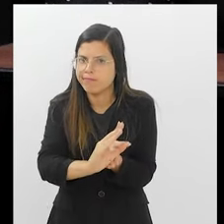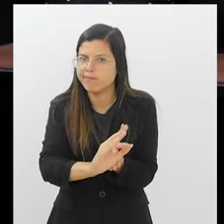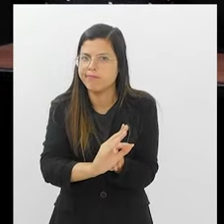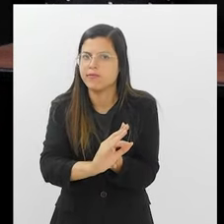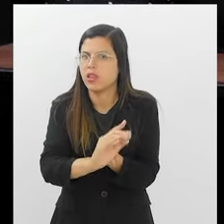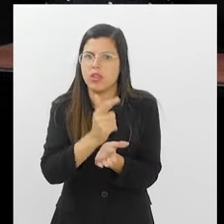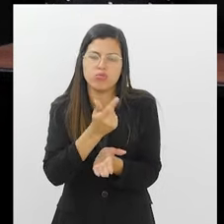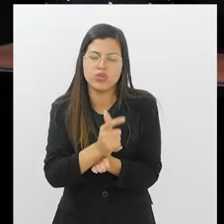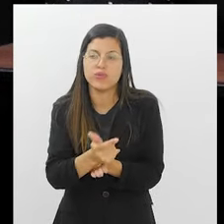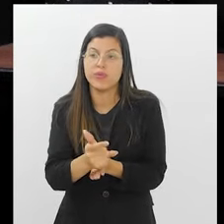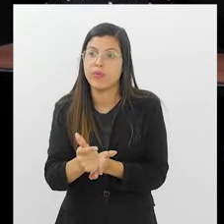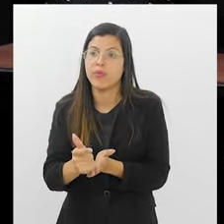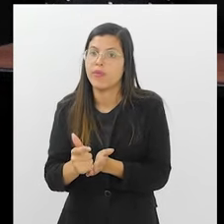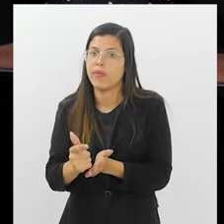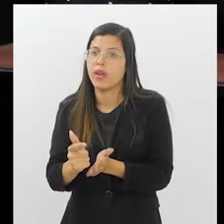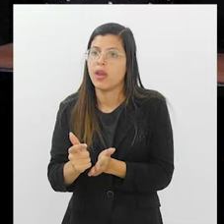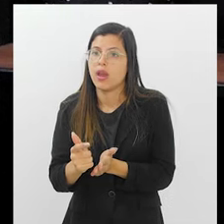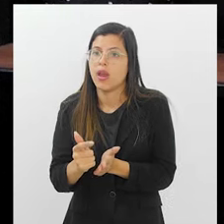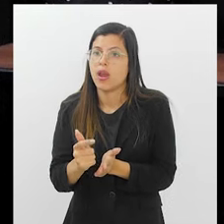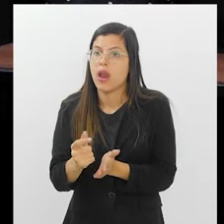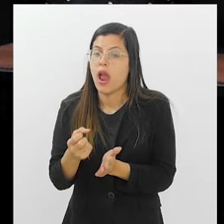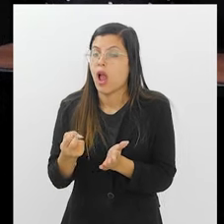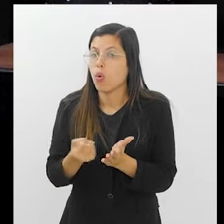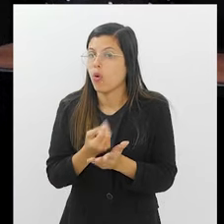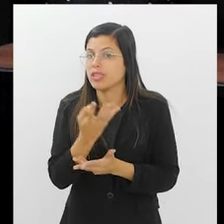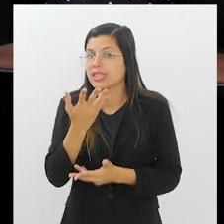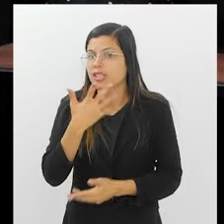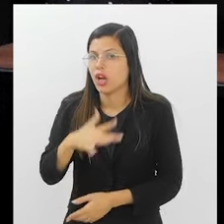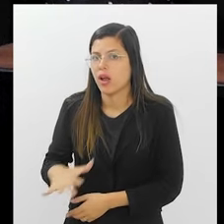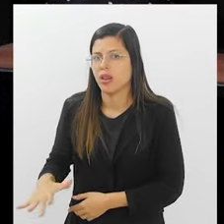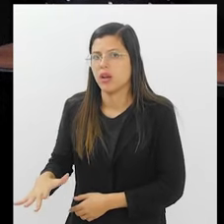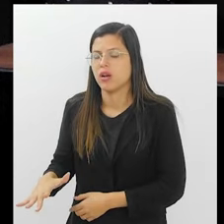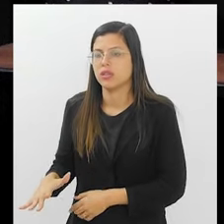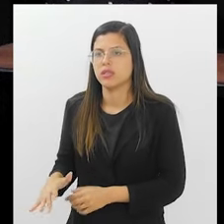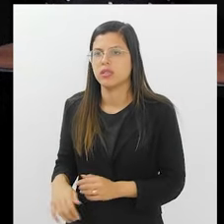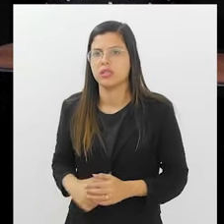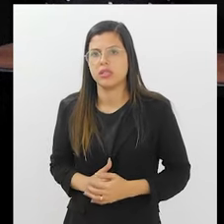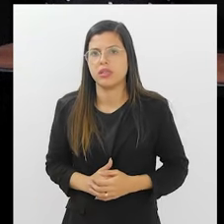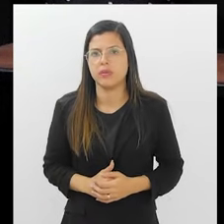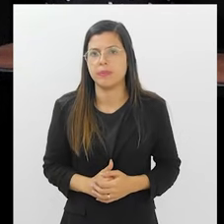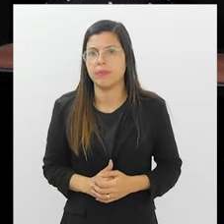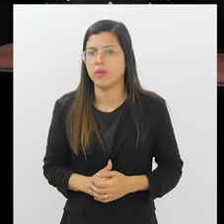instituição não for mantido, o número de crianças, não só crianças